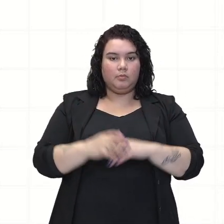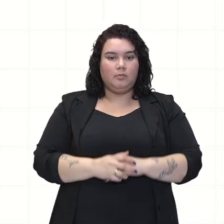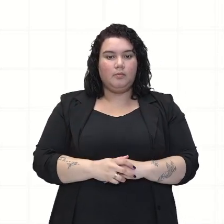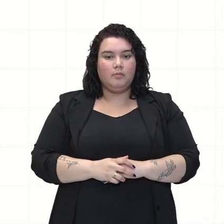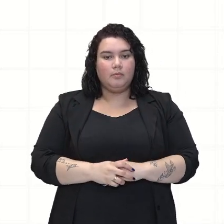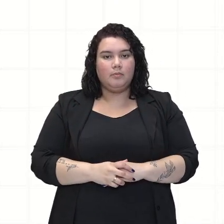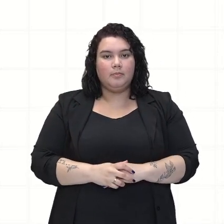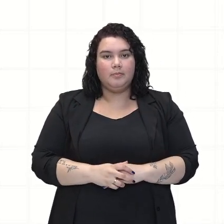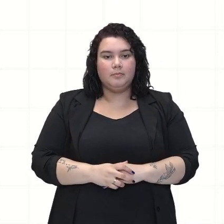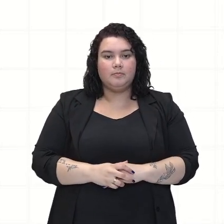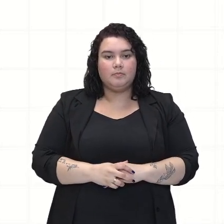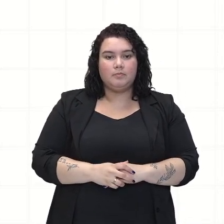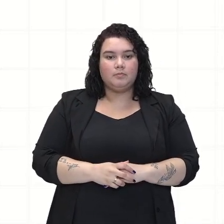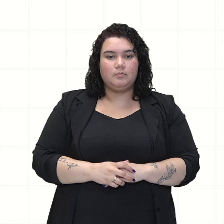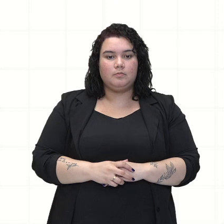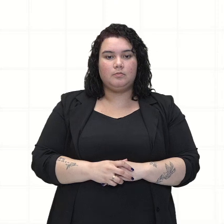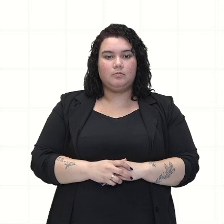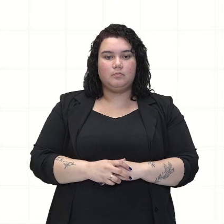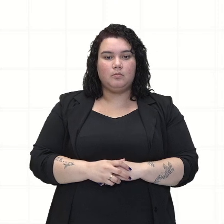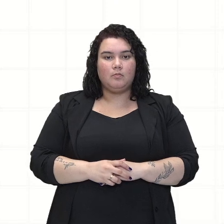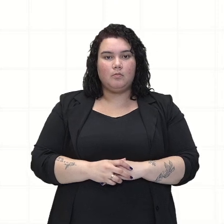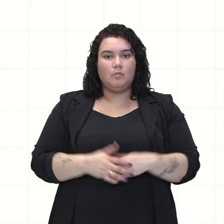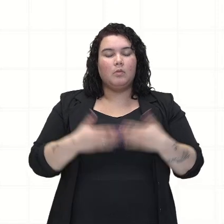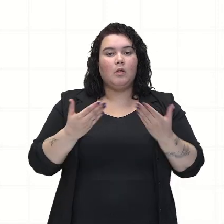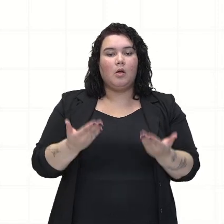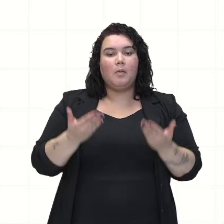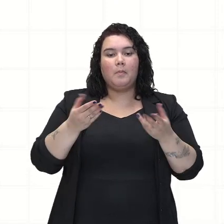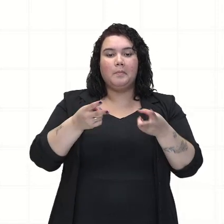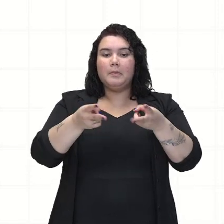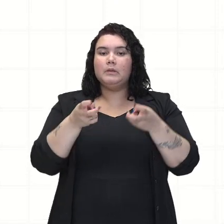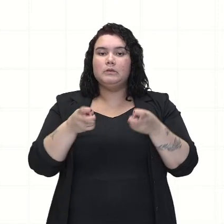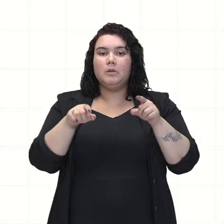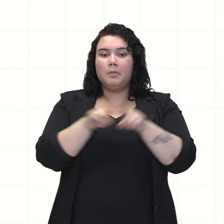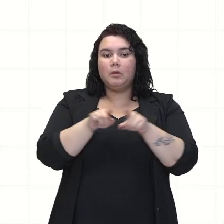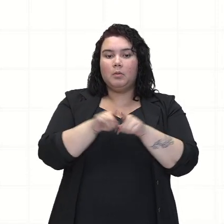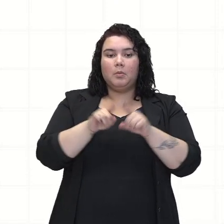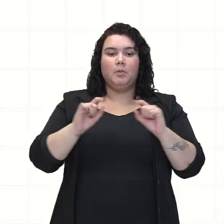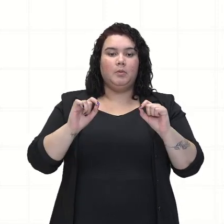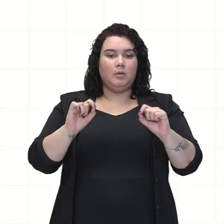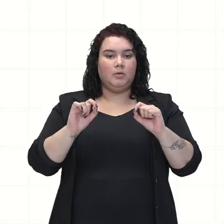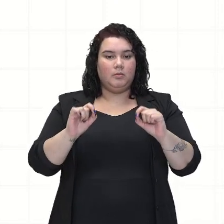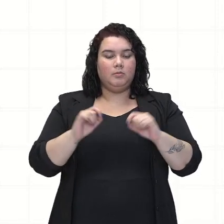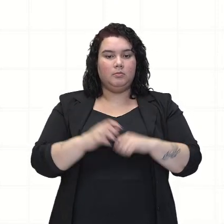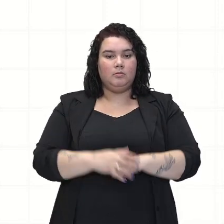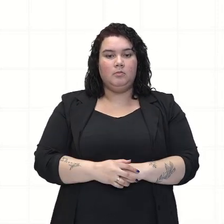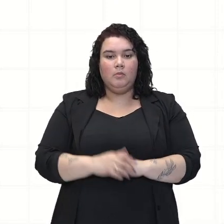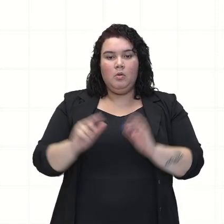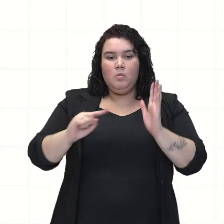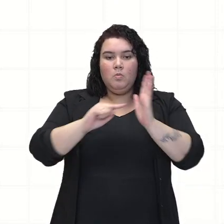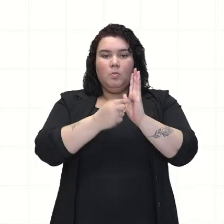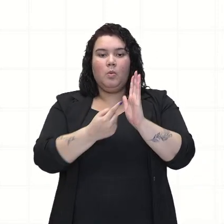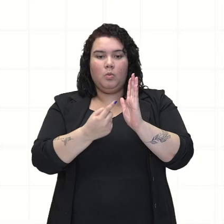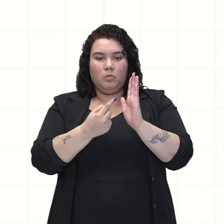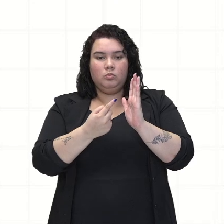ordenadas, né? Então, nós temos aqui. E nós vimos, né, colocando um ponto P aqui,